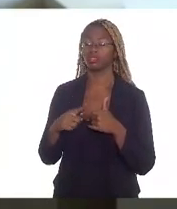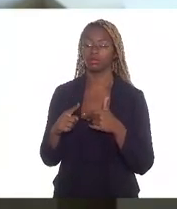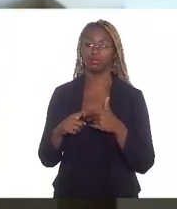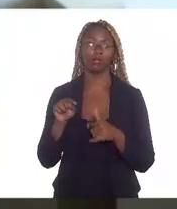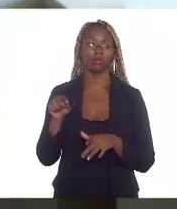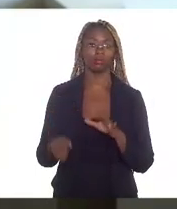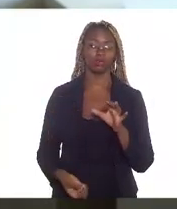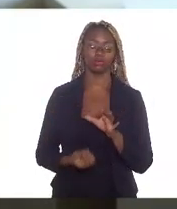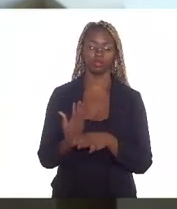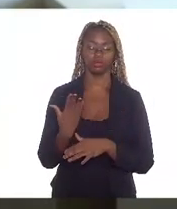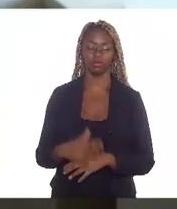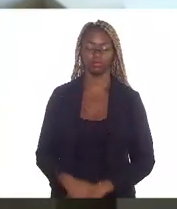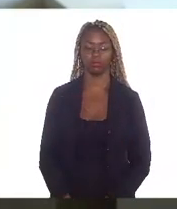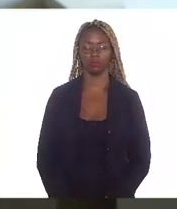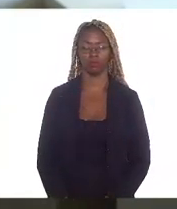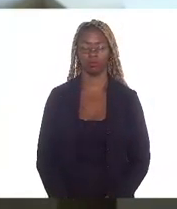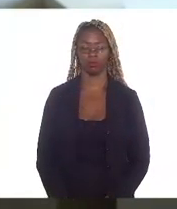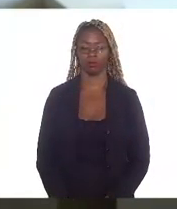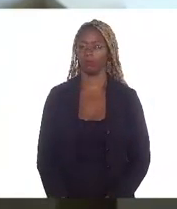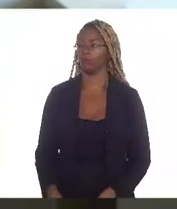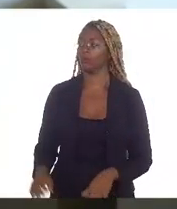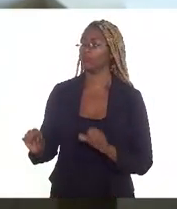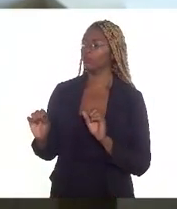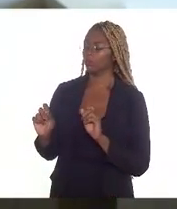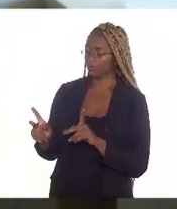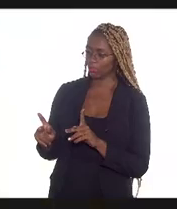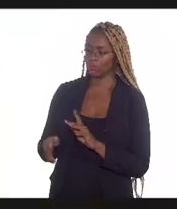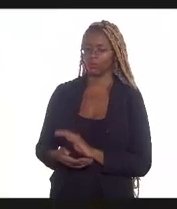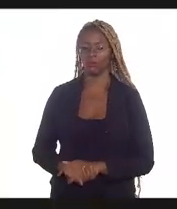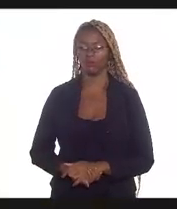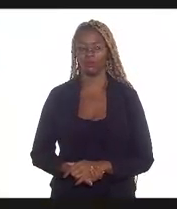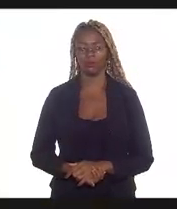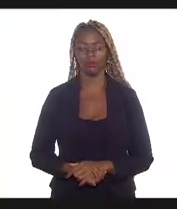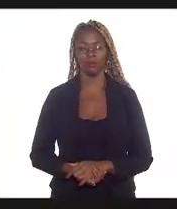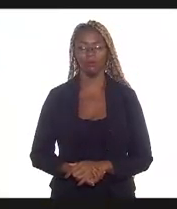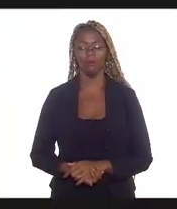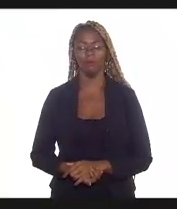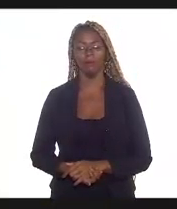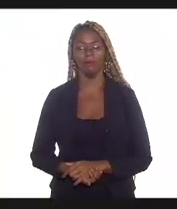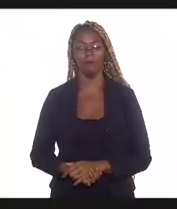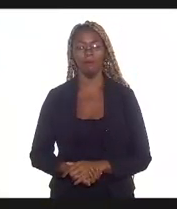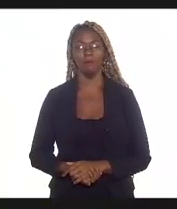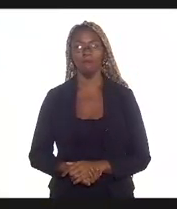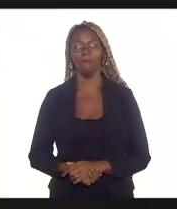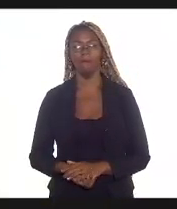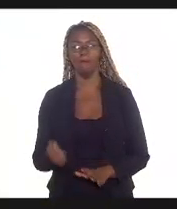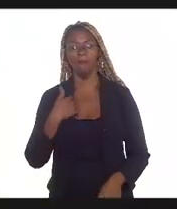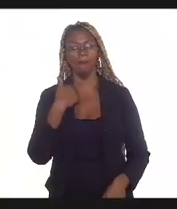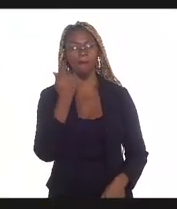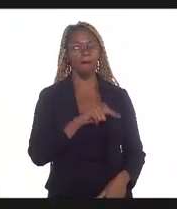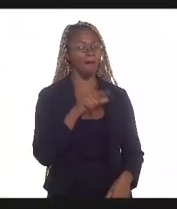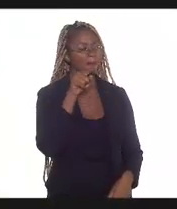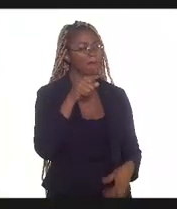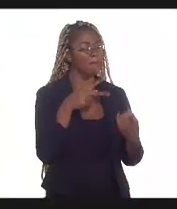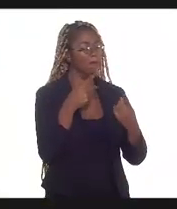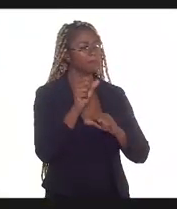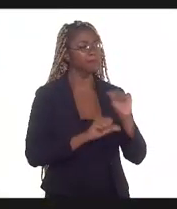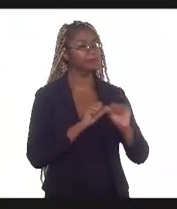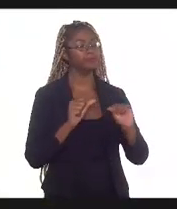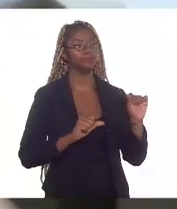superado. Ok. Até porque a 4321, que Vossa Excelência altera, foi revogada,